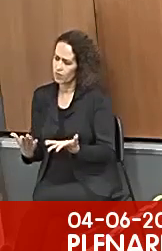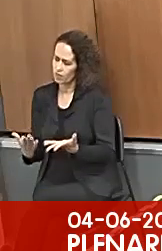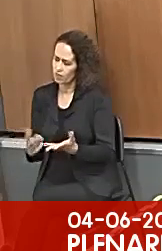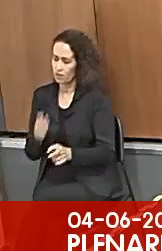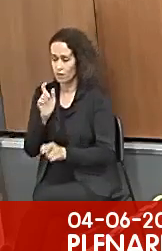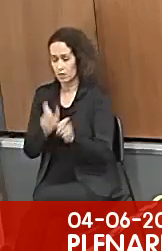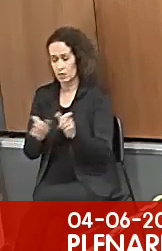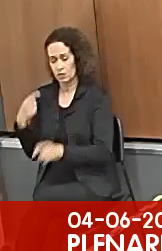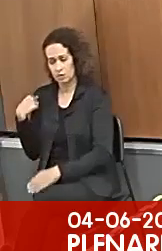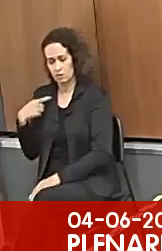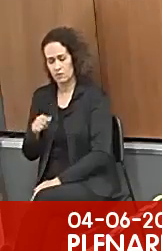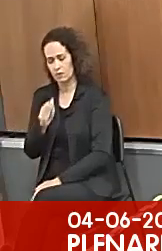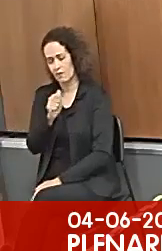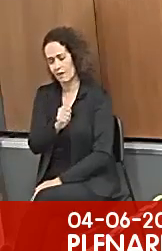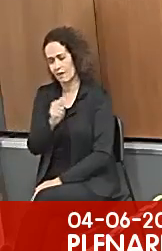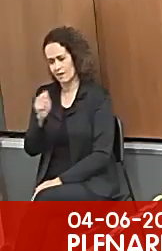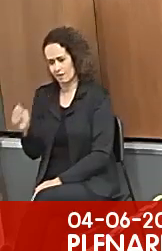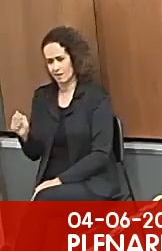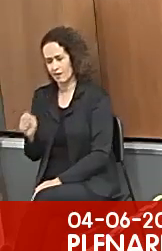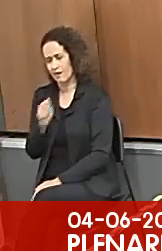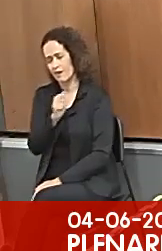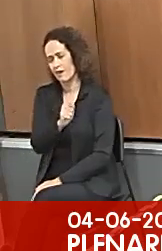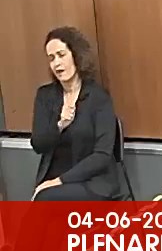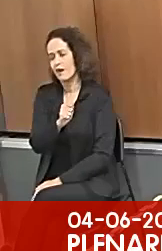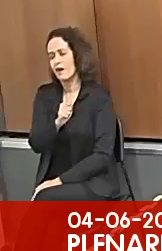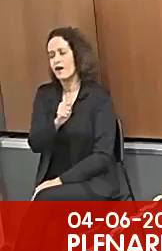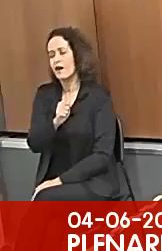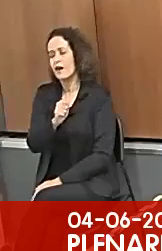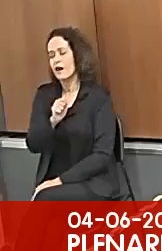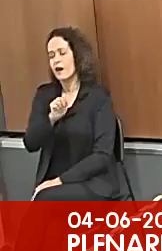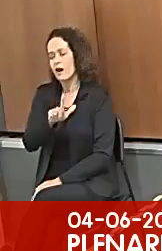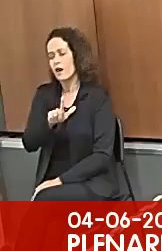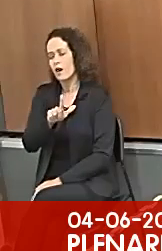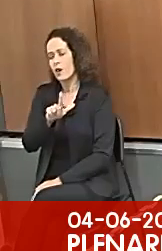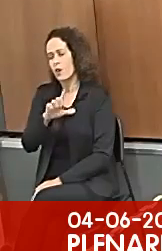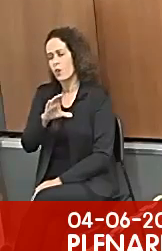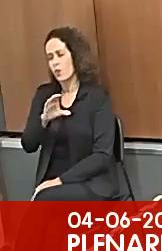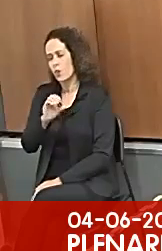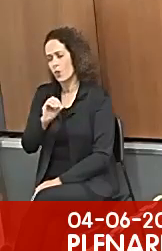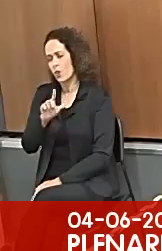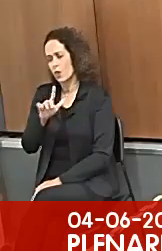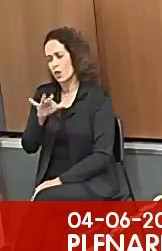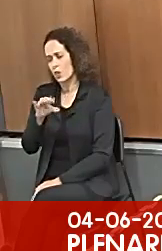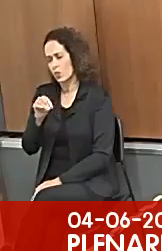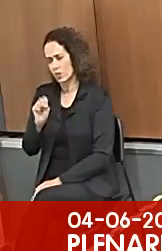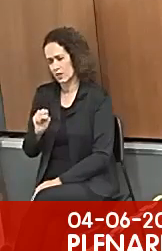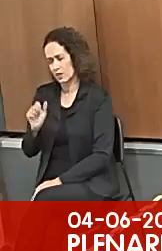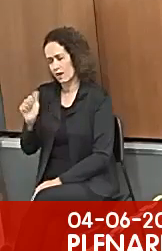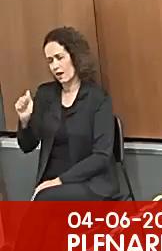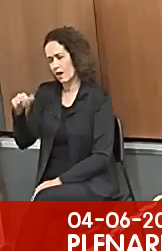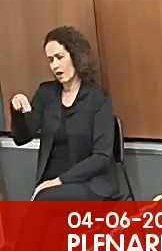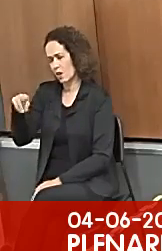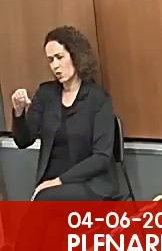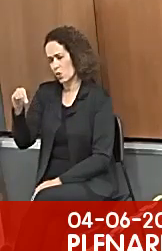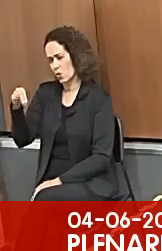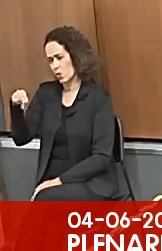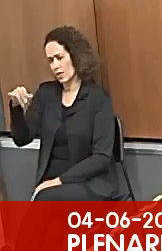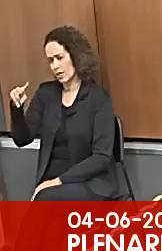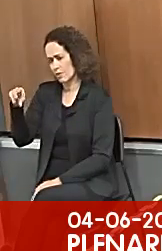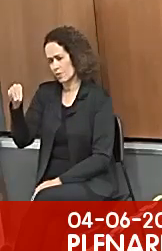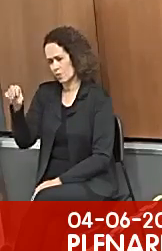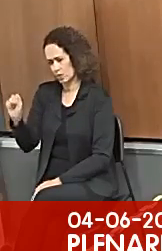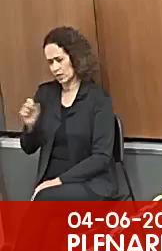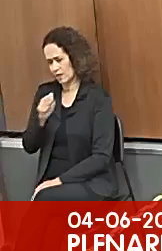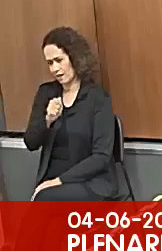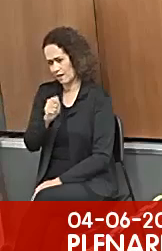AA, deputado Zé Guilherme, são pessoas que viveram na pele, são pessoas que dão seu depoimento, são pessoas